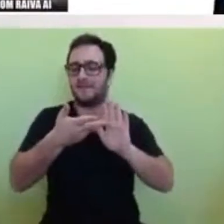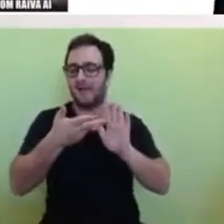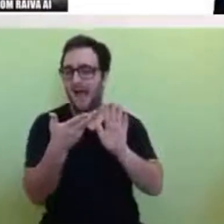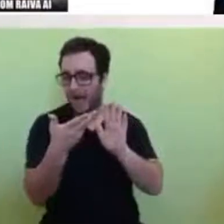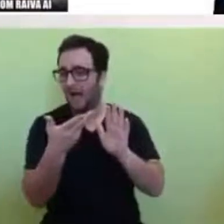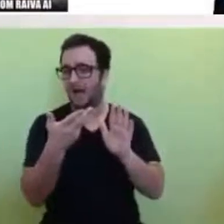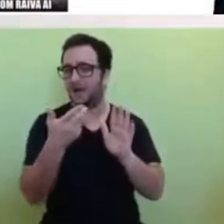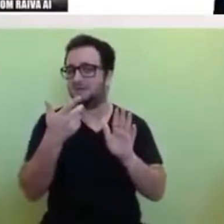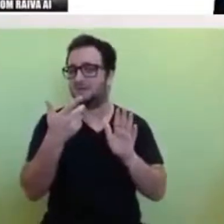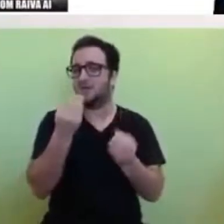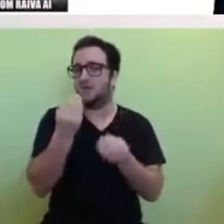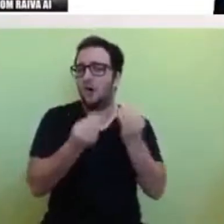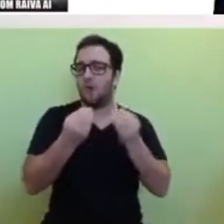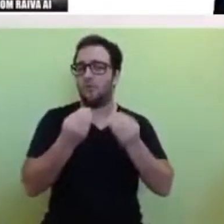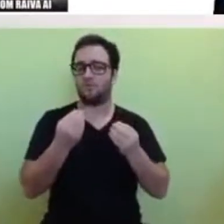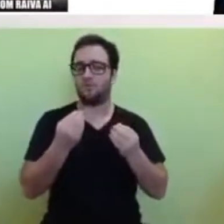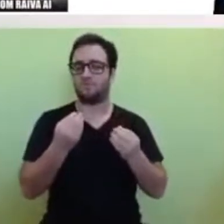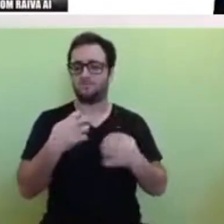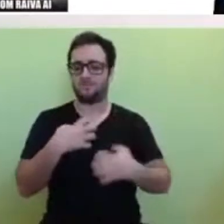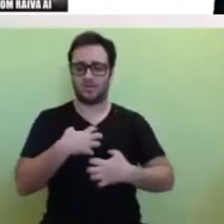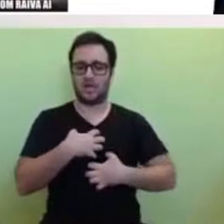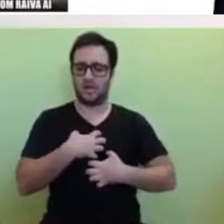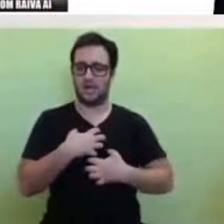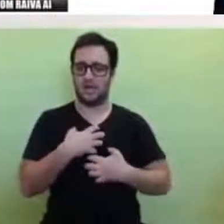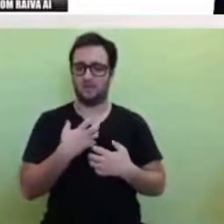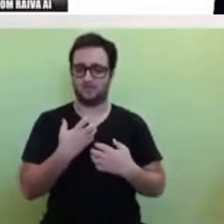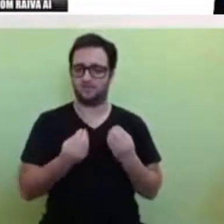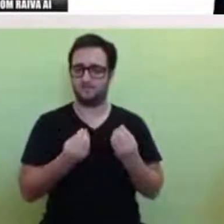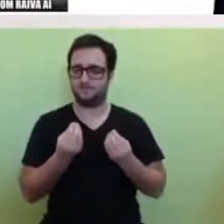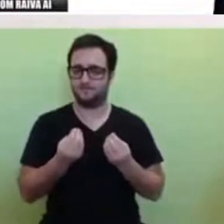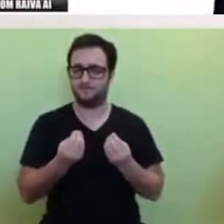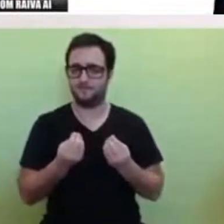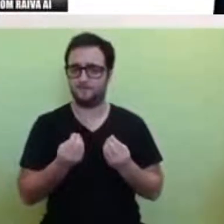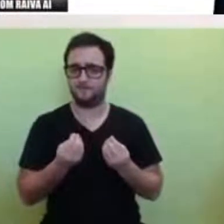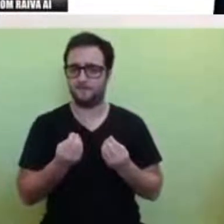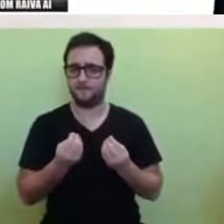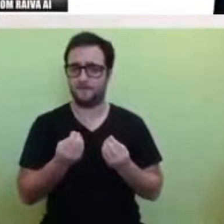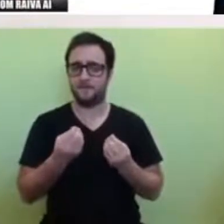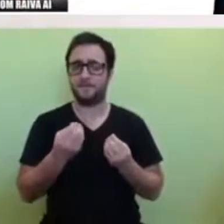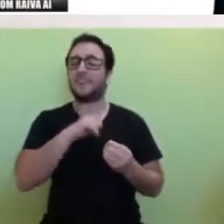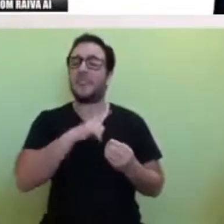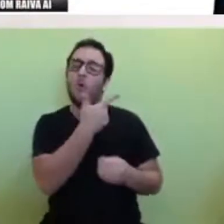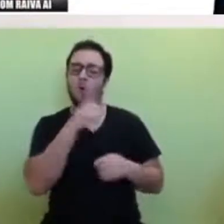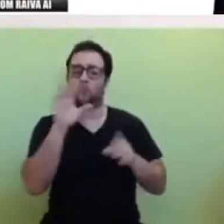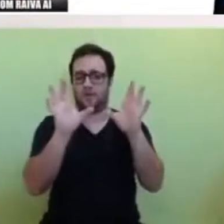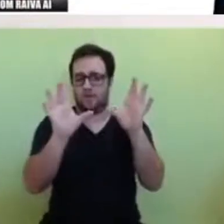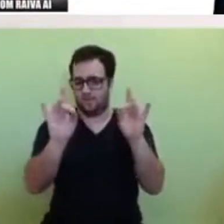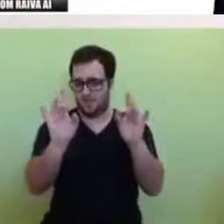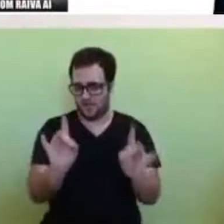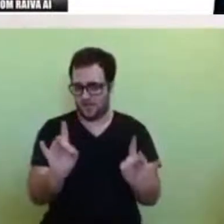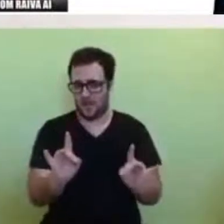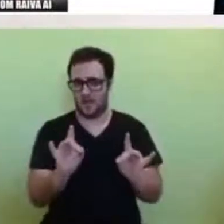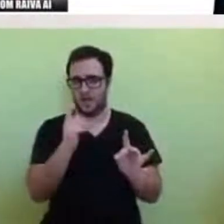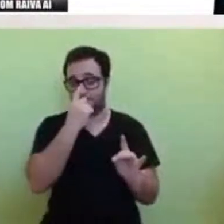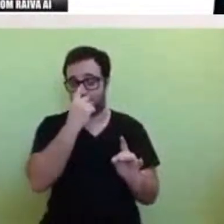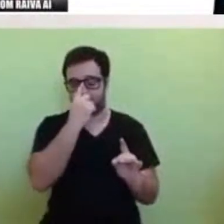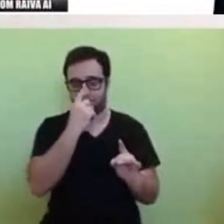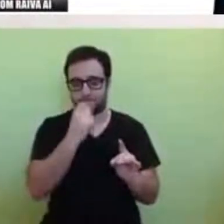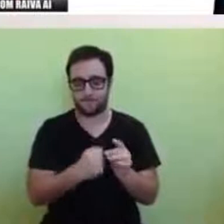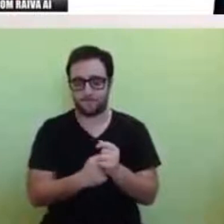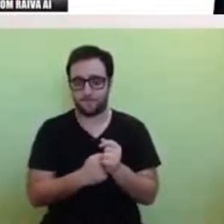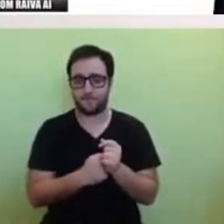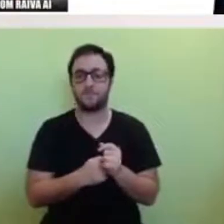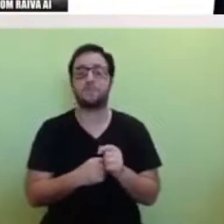desse movimento, e alguns outros aspectos, eles vão gerar essa